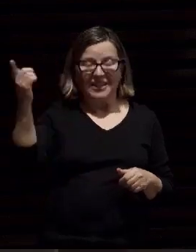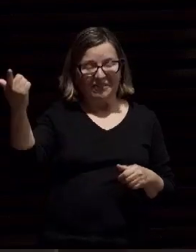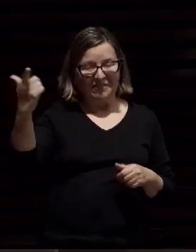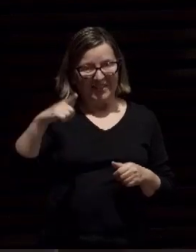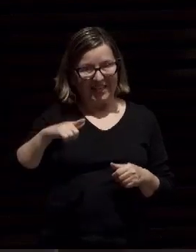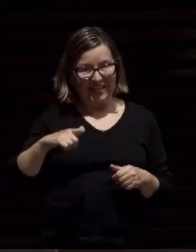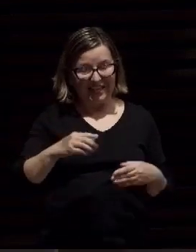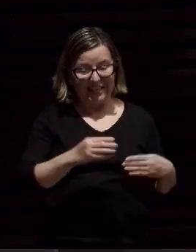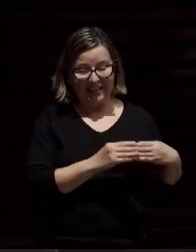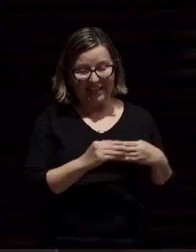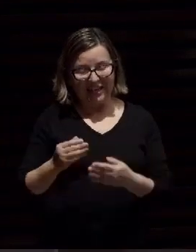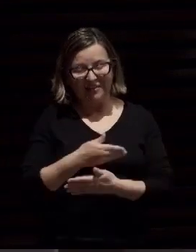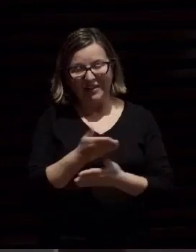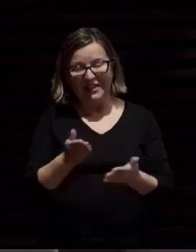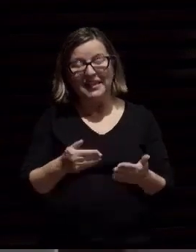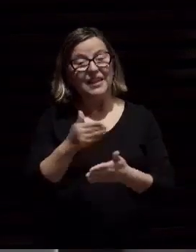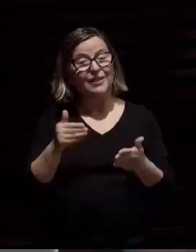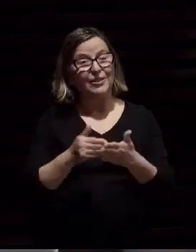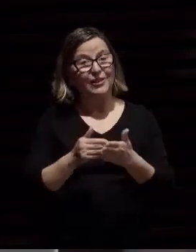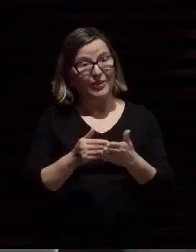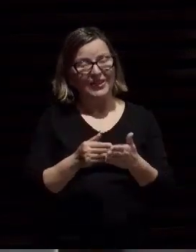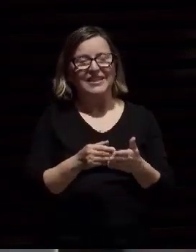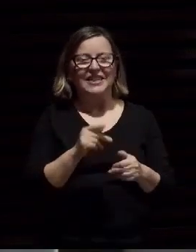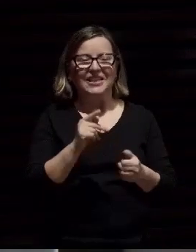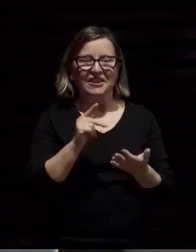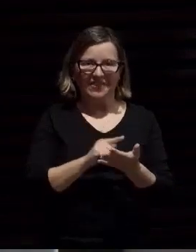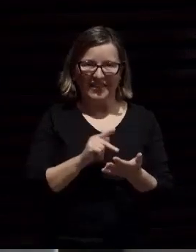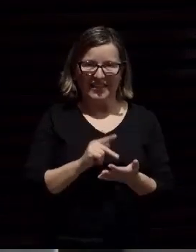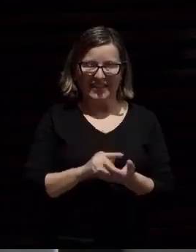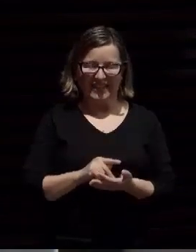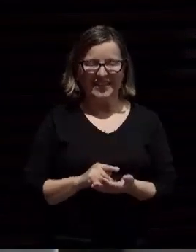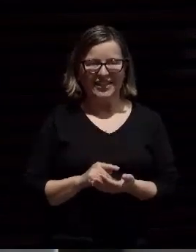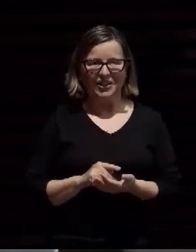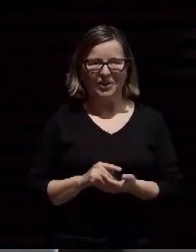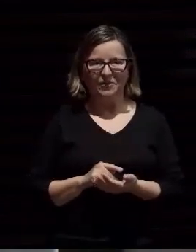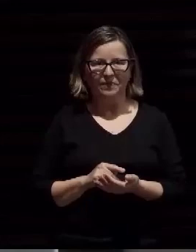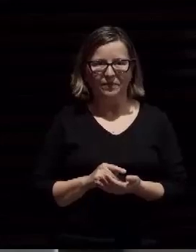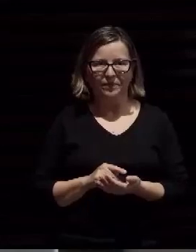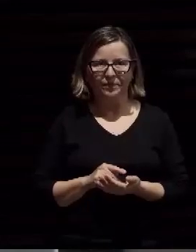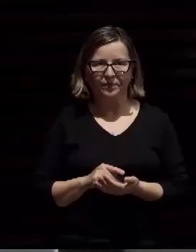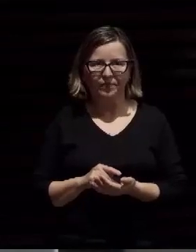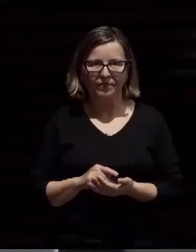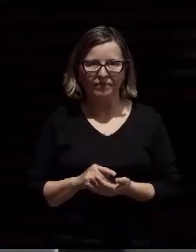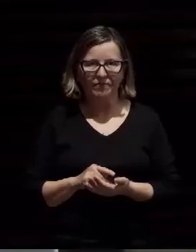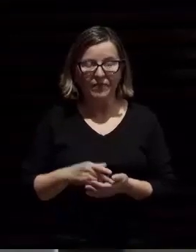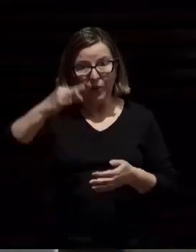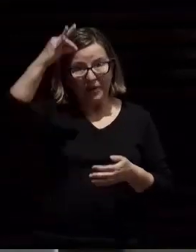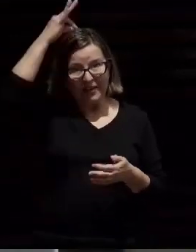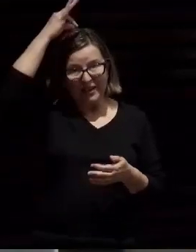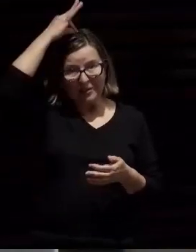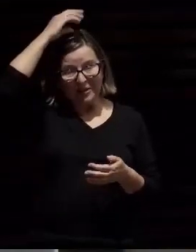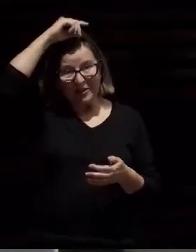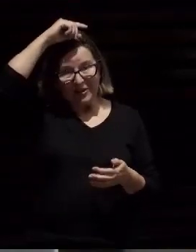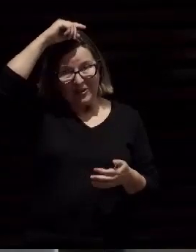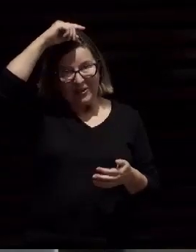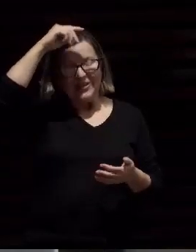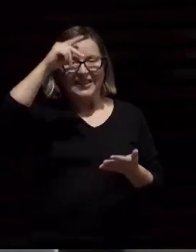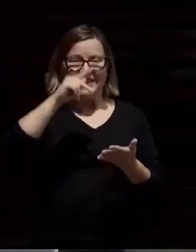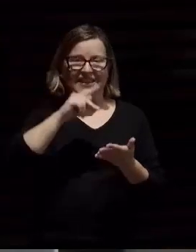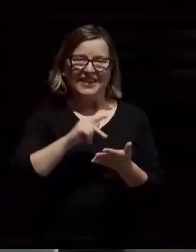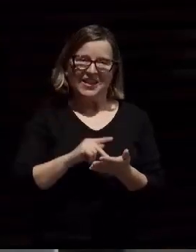O agente da revelação posterior de Cristo aos discípulos seria o Espírito da